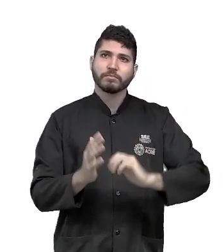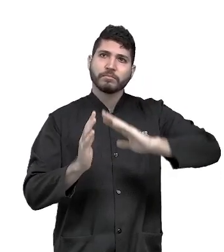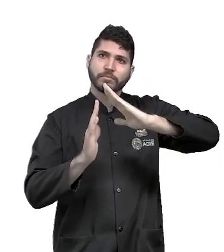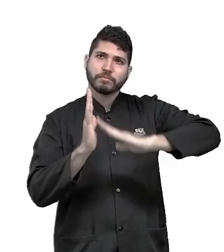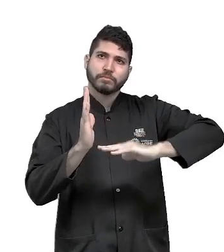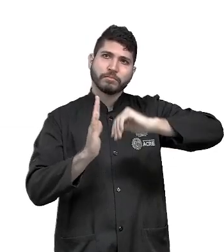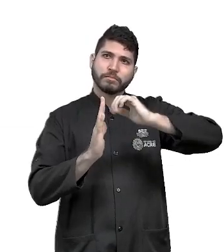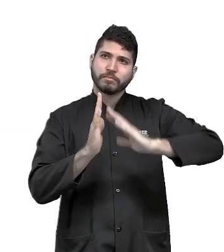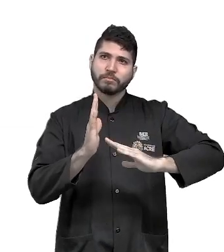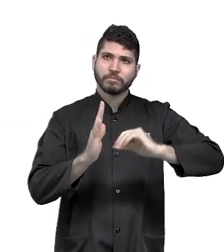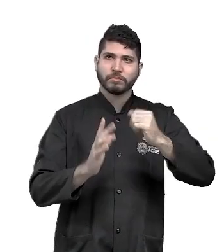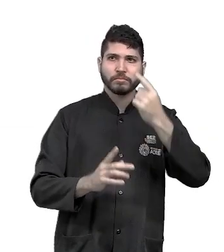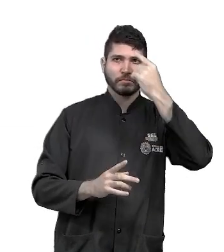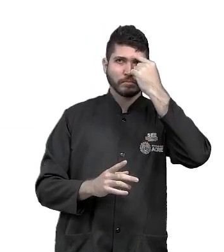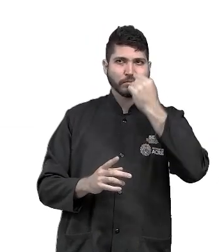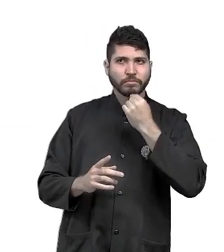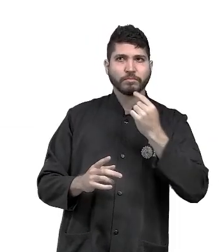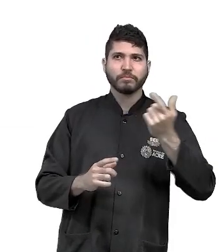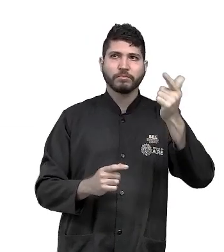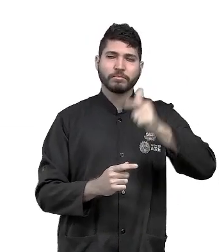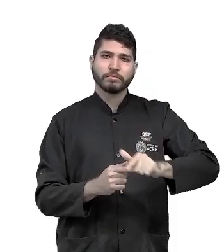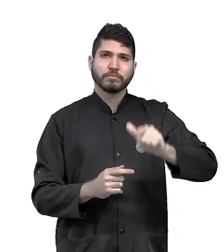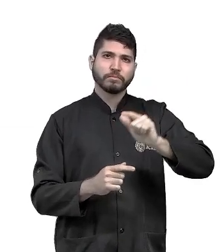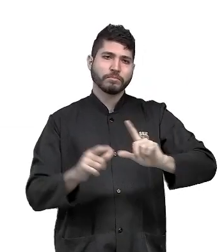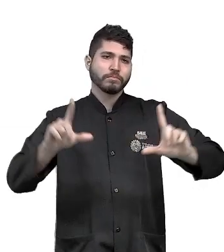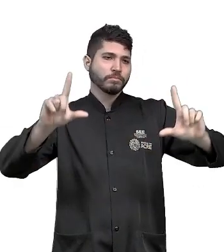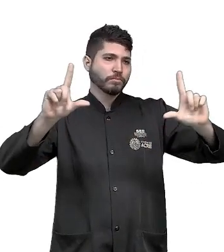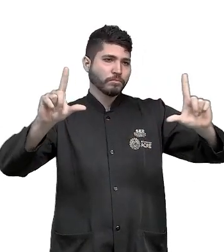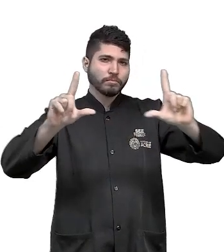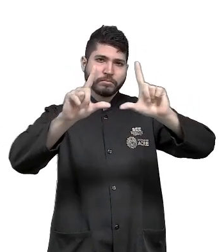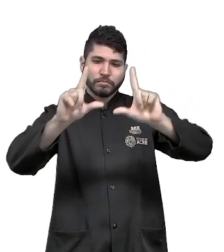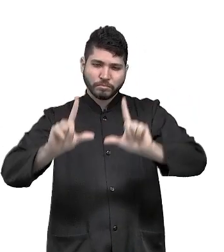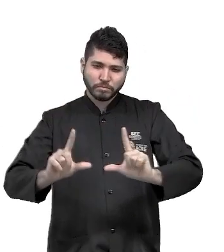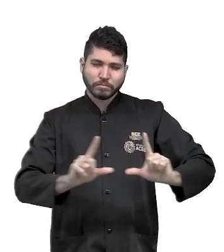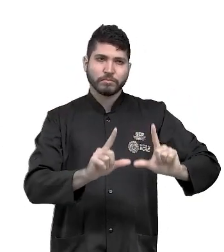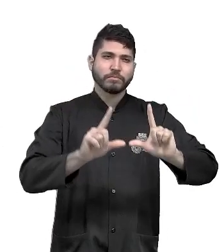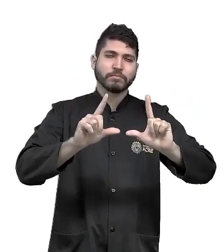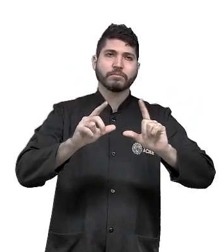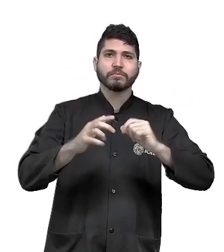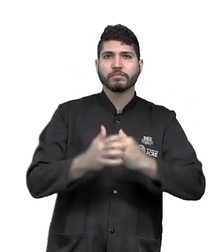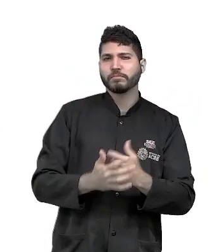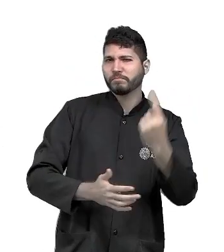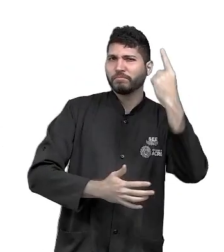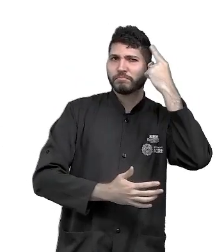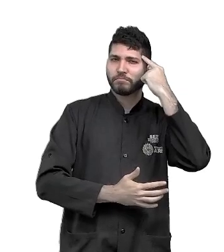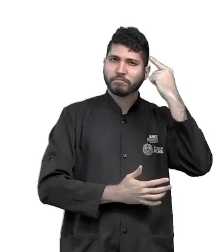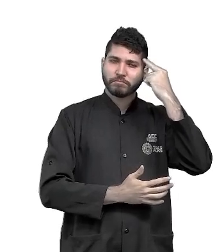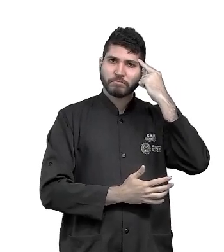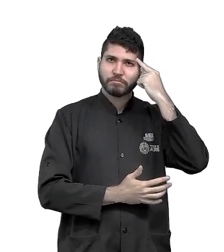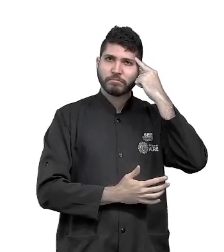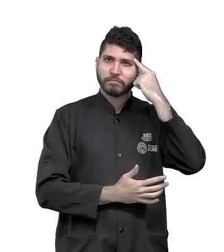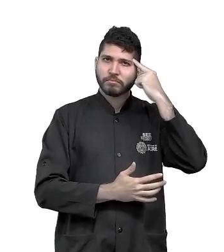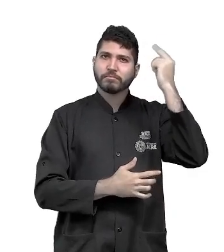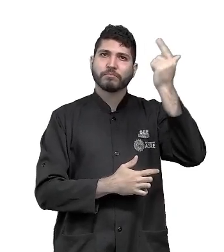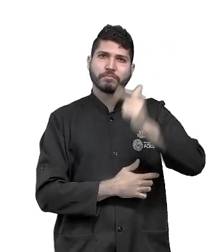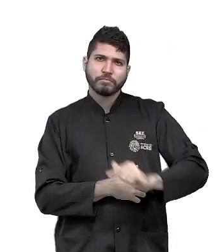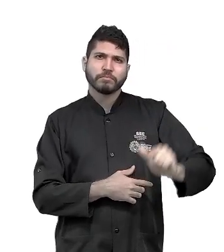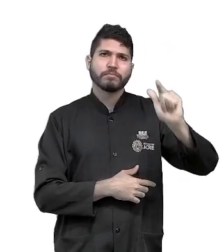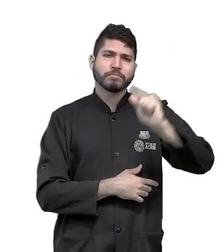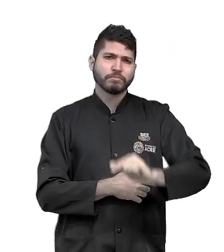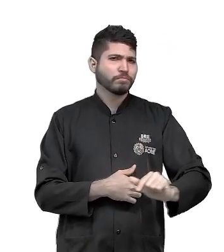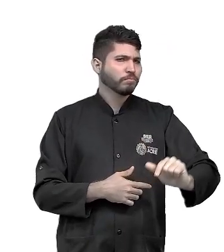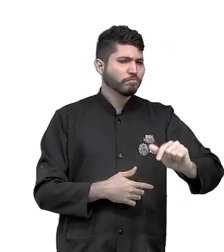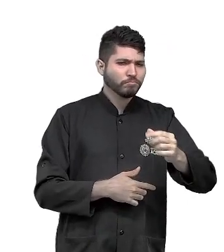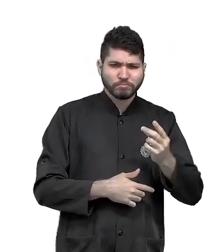as imagens se repetiam com diferentes tamanhos, induzindo ao raciocínio de repetição